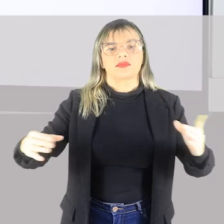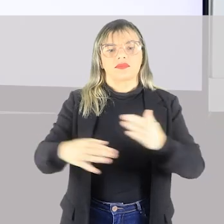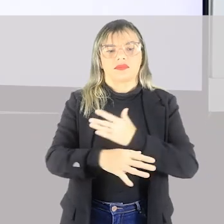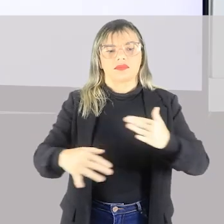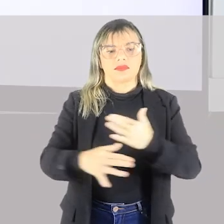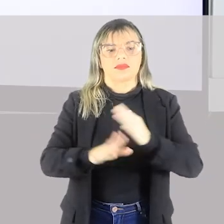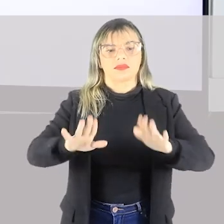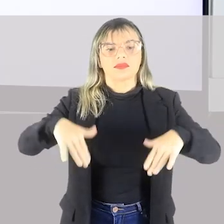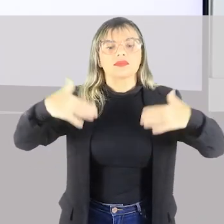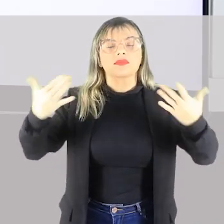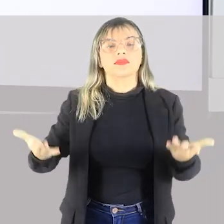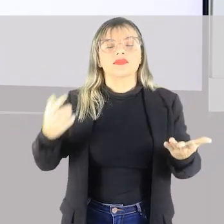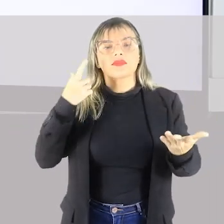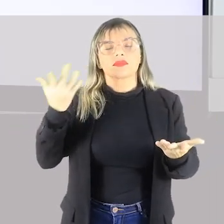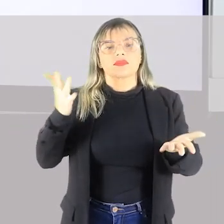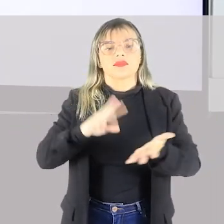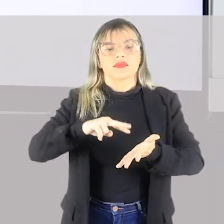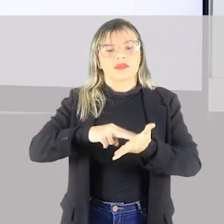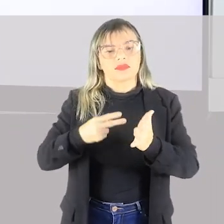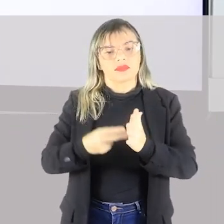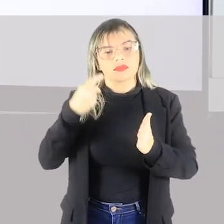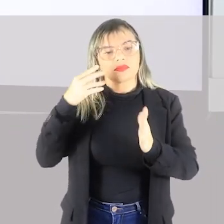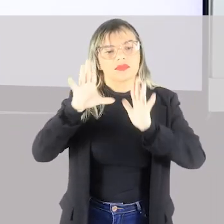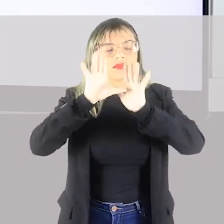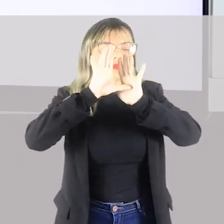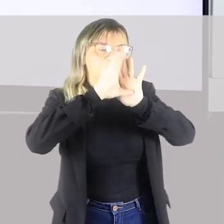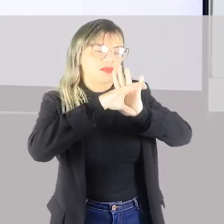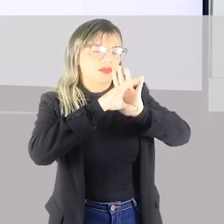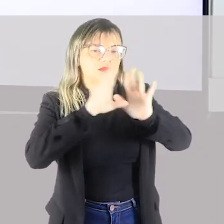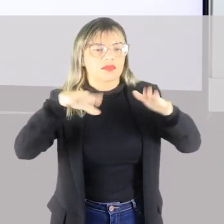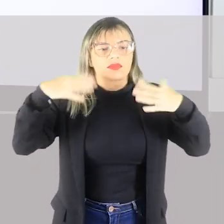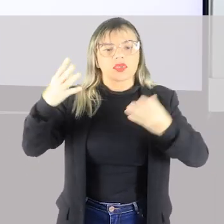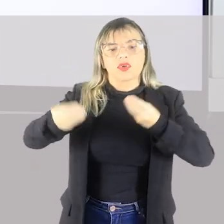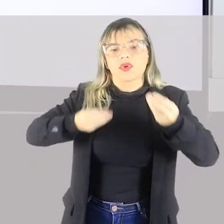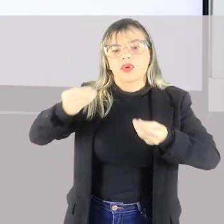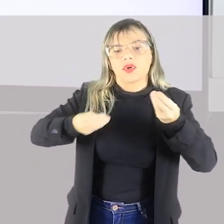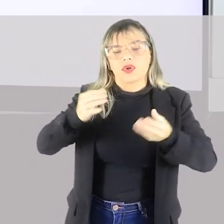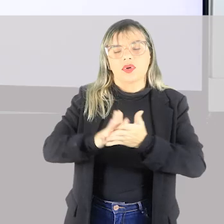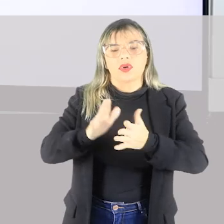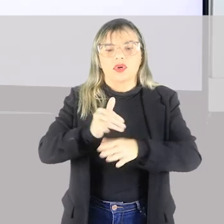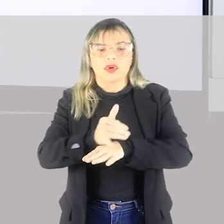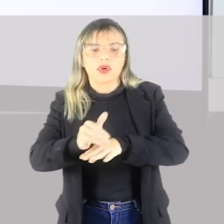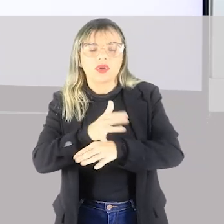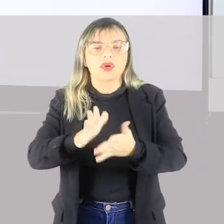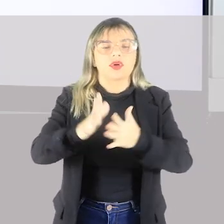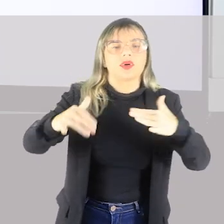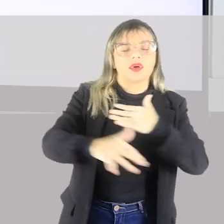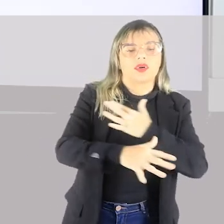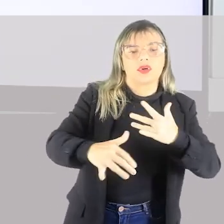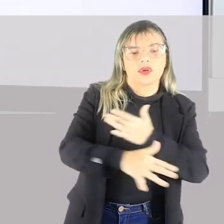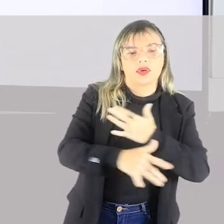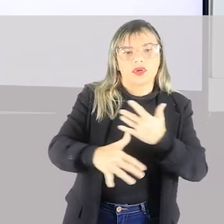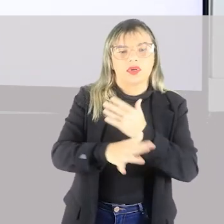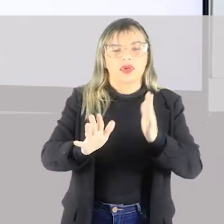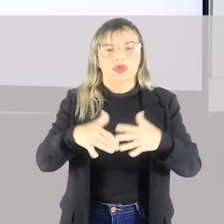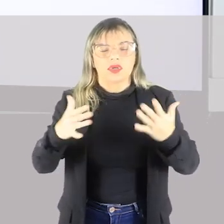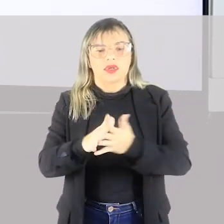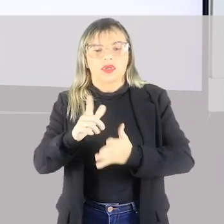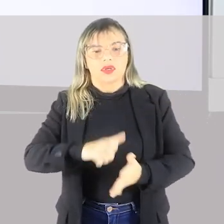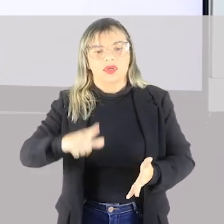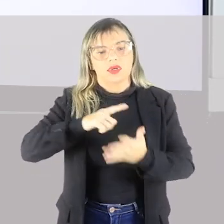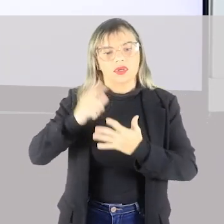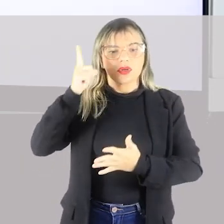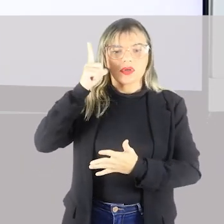gestão democrática da cidade pode ser conceituada como um instrumento urbanístico capaz de tornar